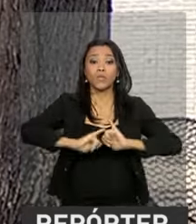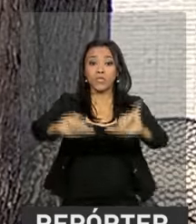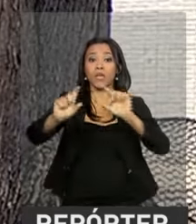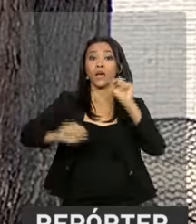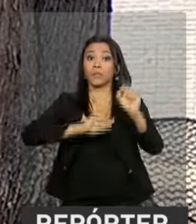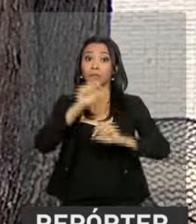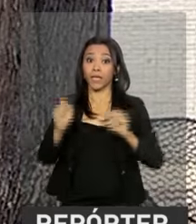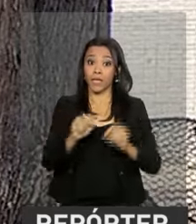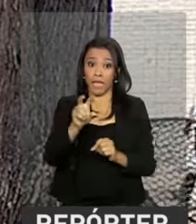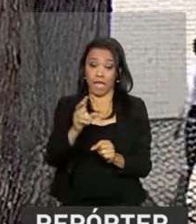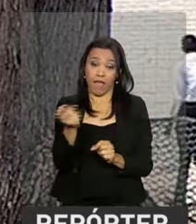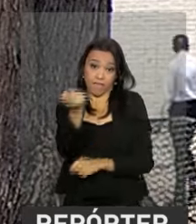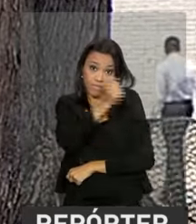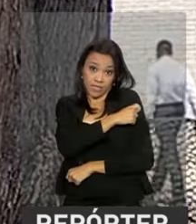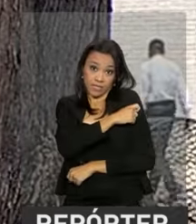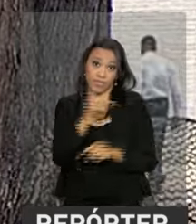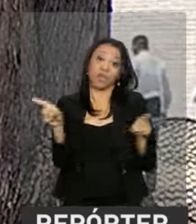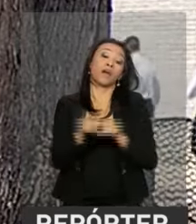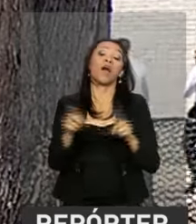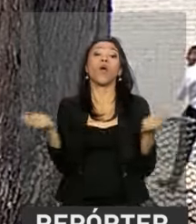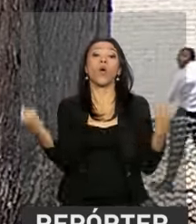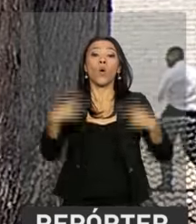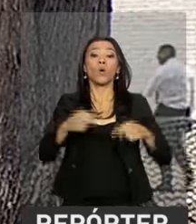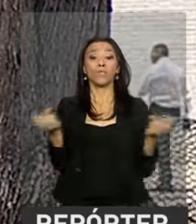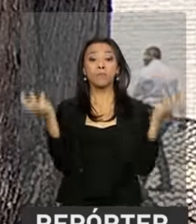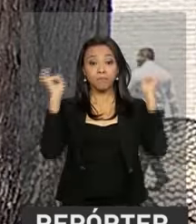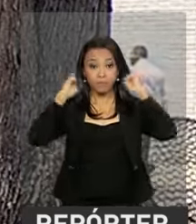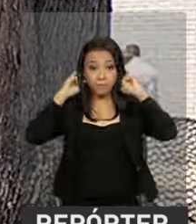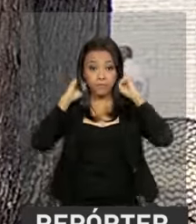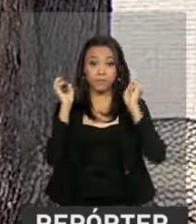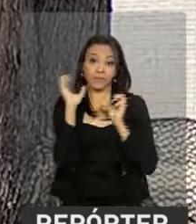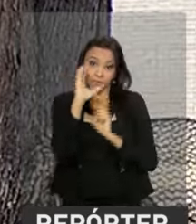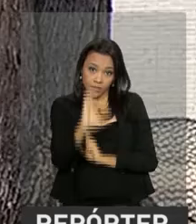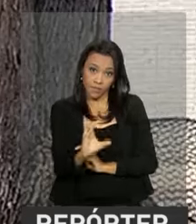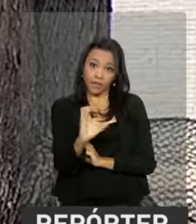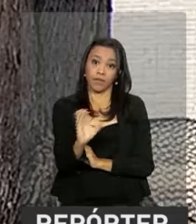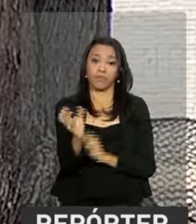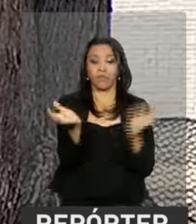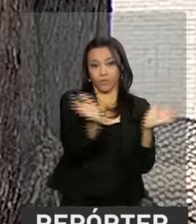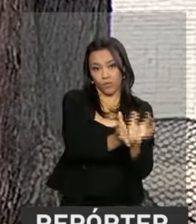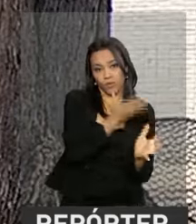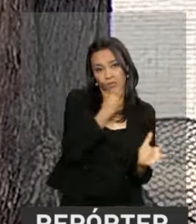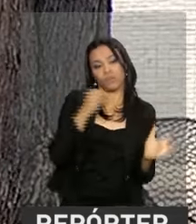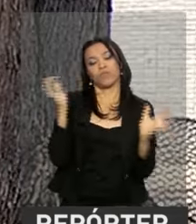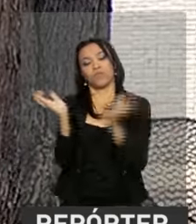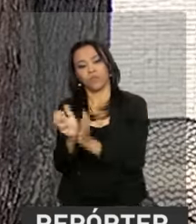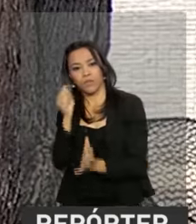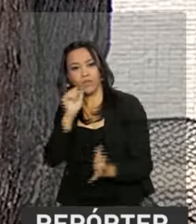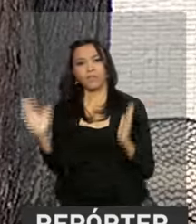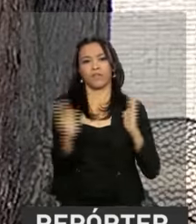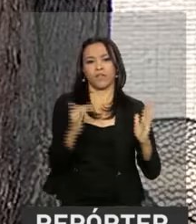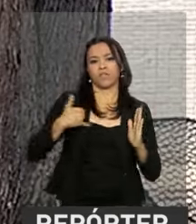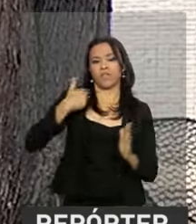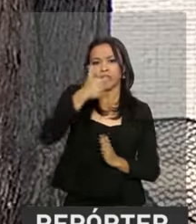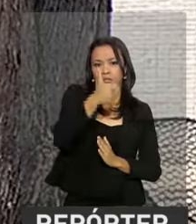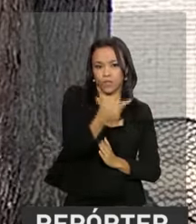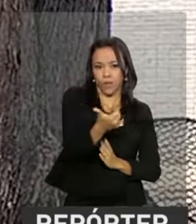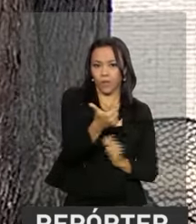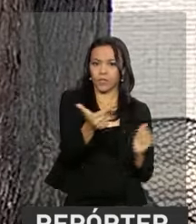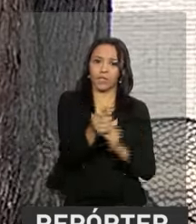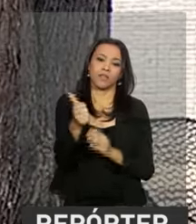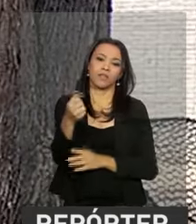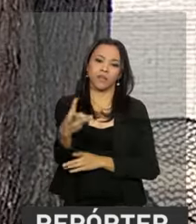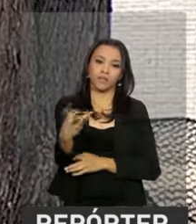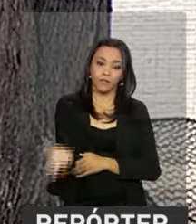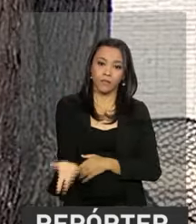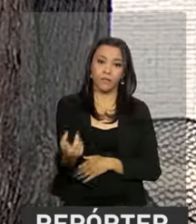da vacinação contra a meningite C para adolescentes de ambos os sexos de 12 e 13 anos. Nesse